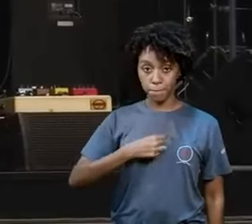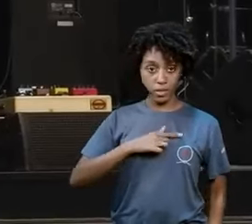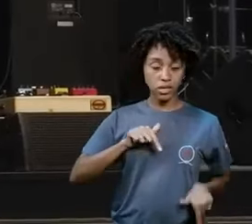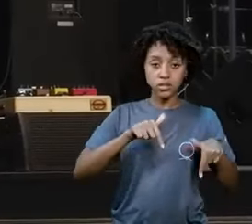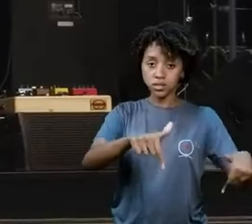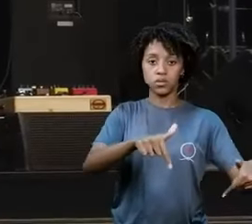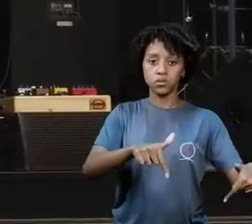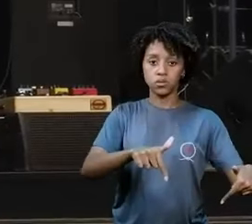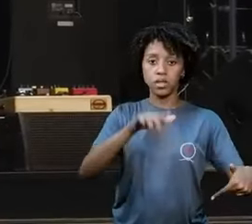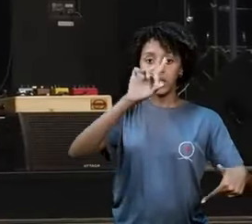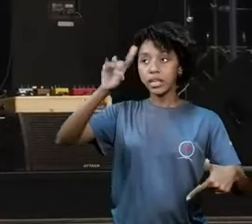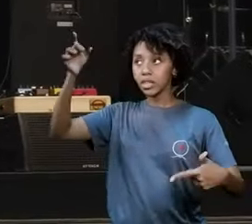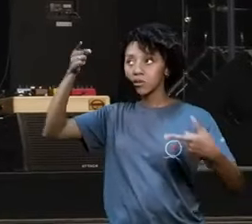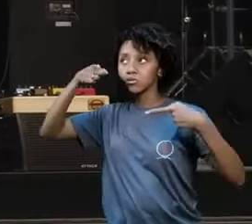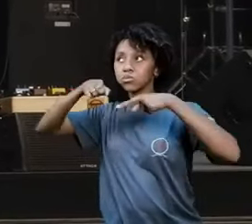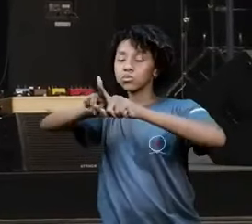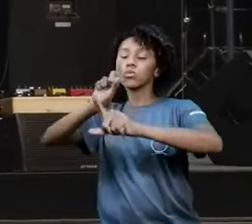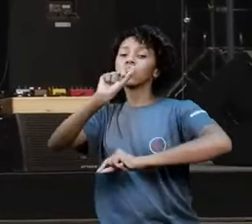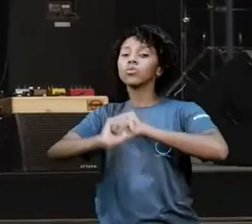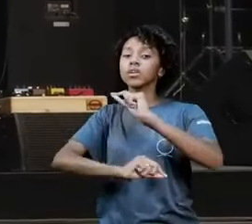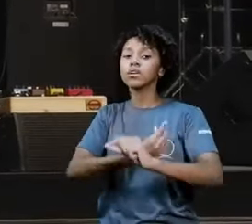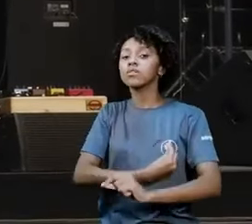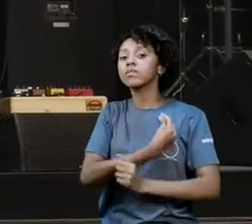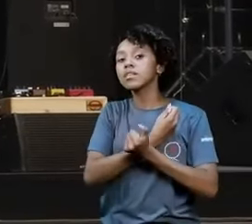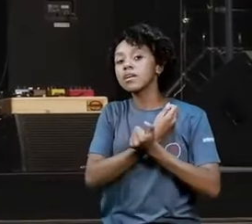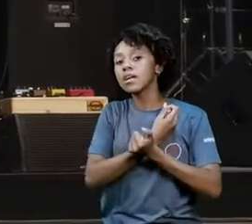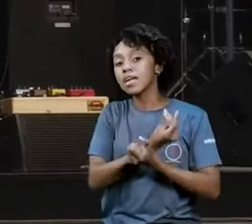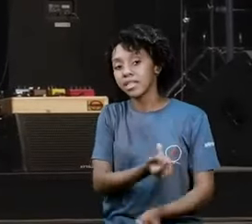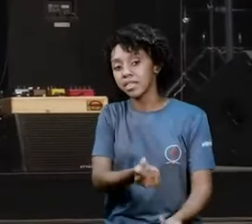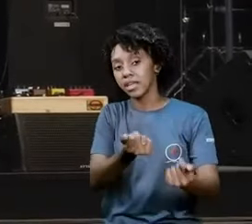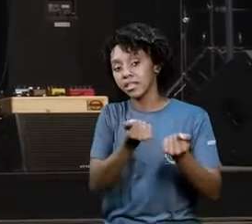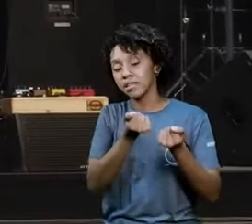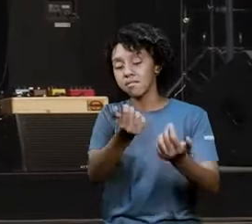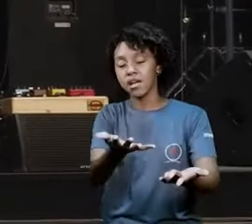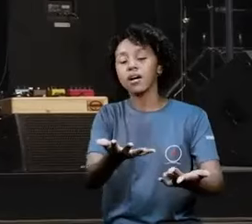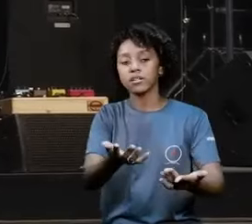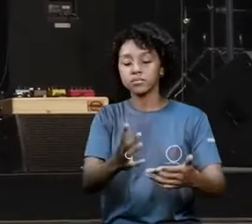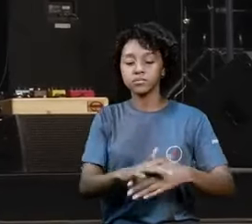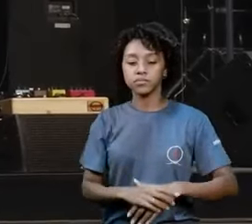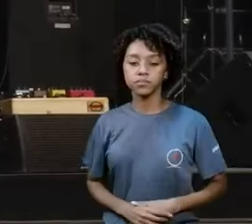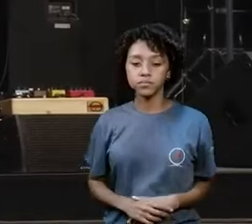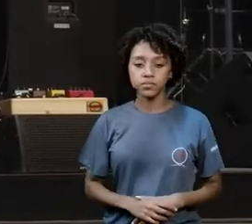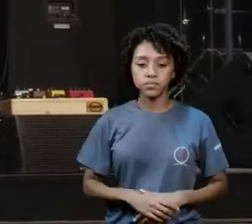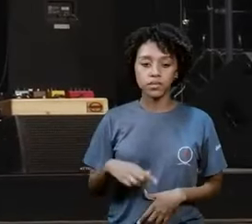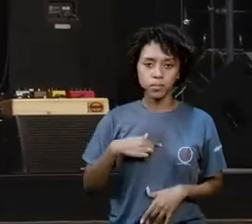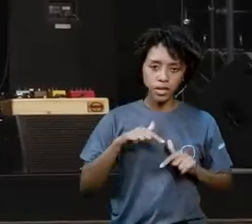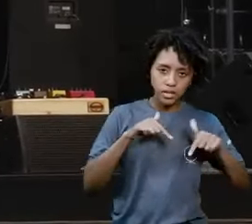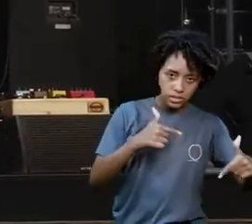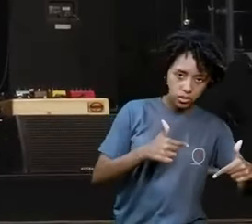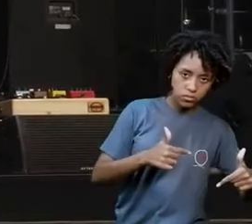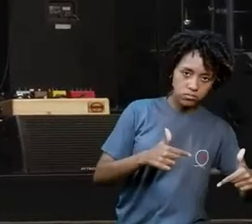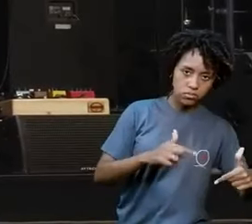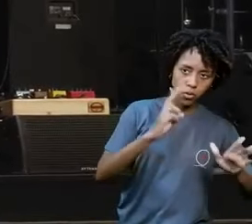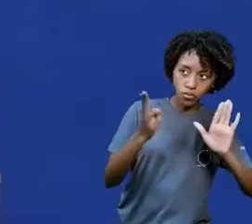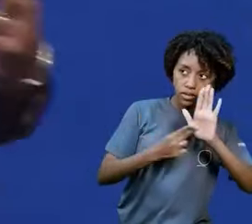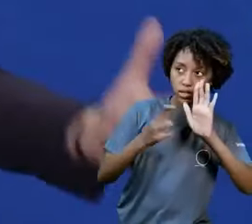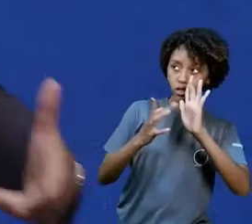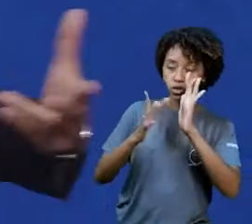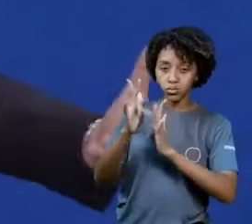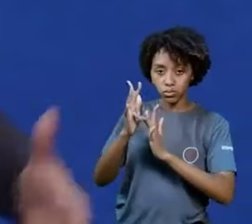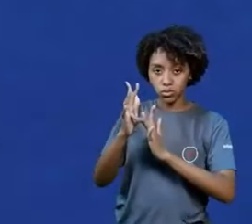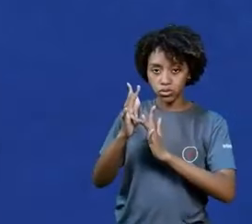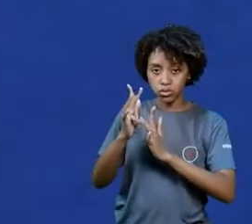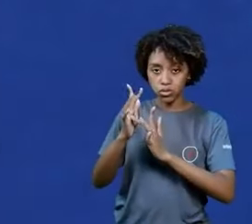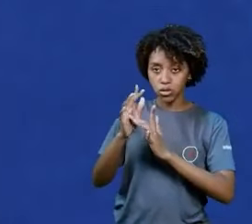reação de Deus é que ele vai te dar a vida eterna ação e reação é